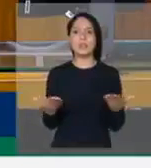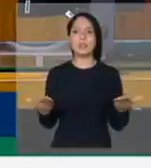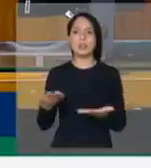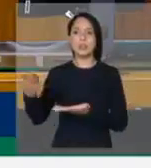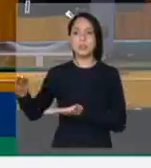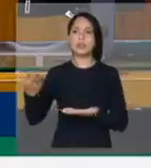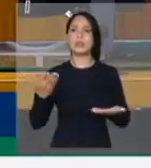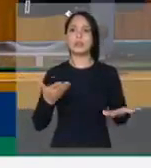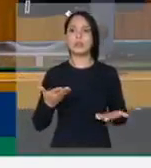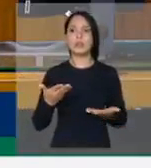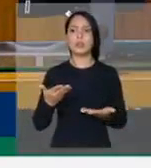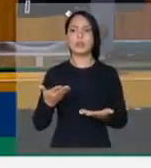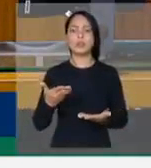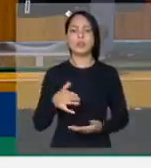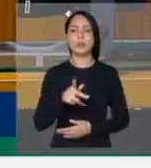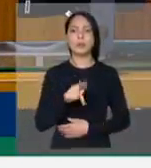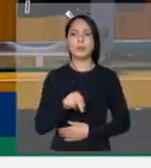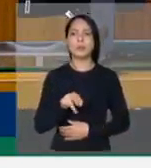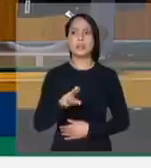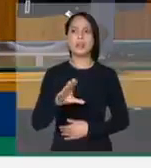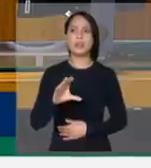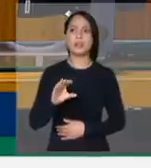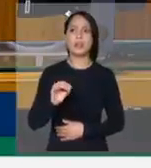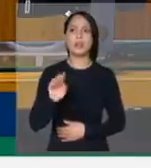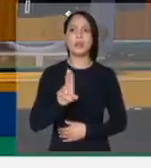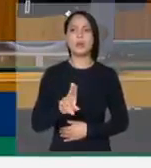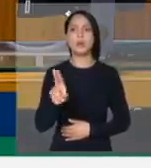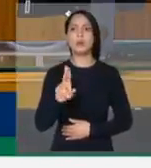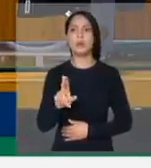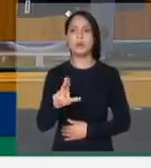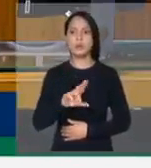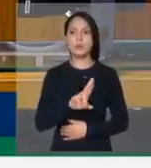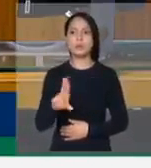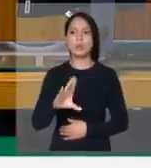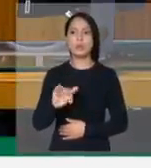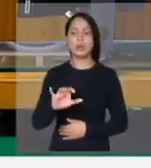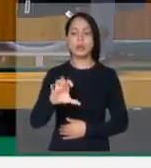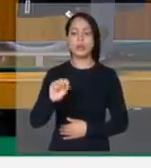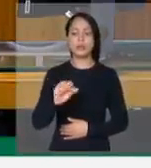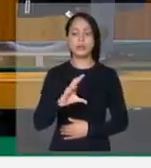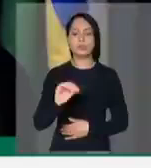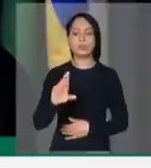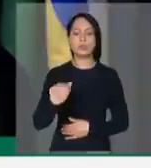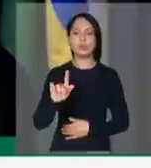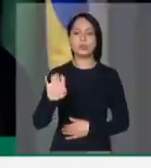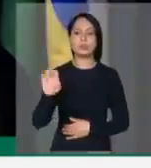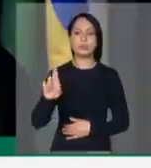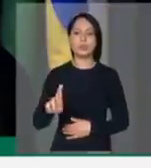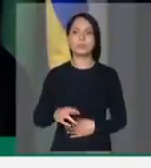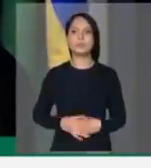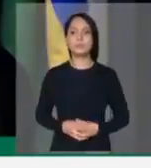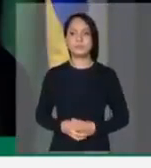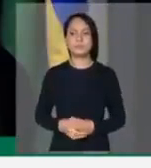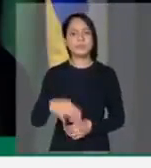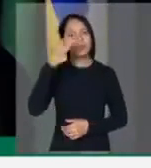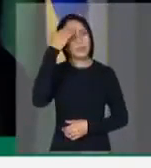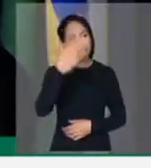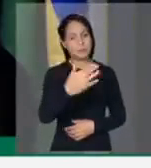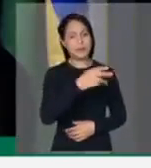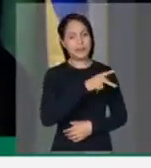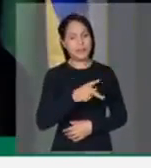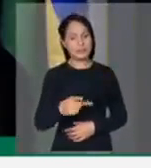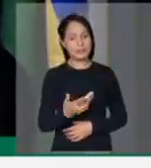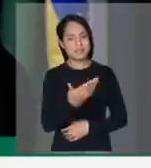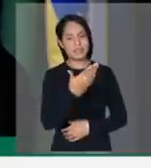uso da palavra da tribuna, o deputado Carlos Jordi. Obrigado, senhor presidente. Eu ouvi